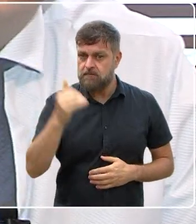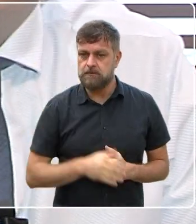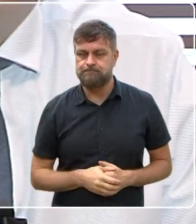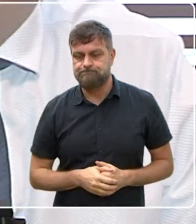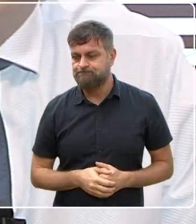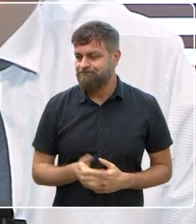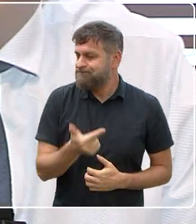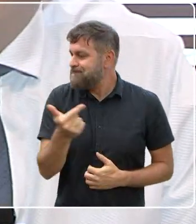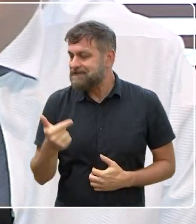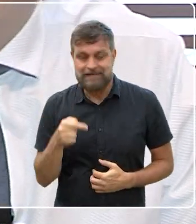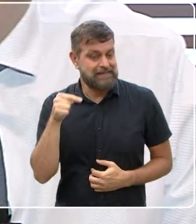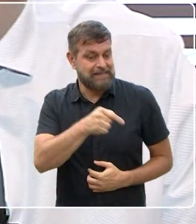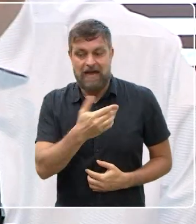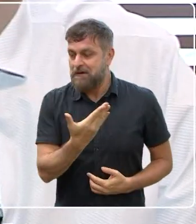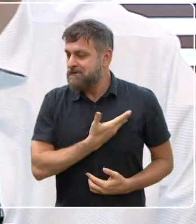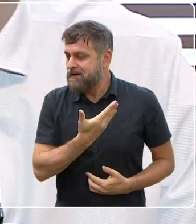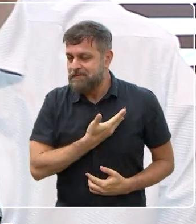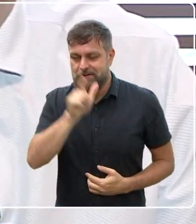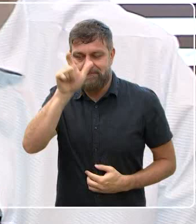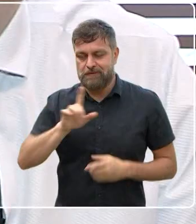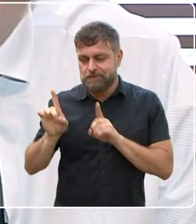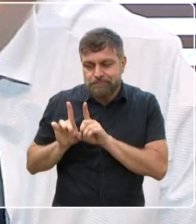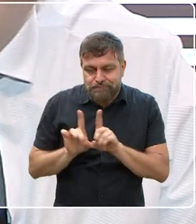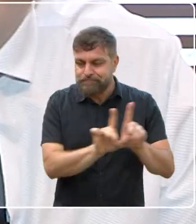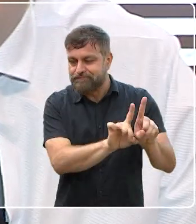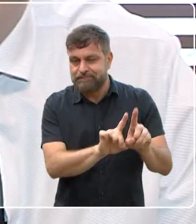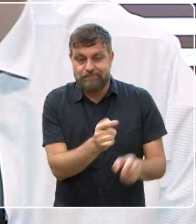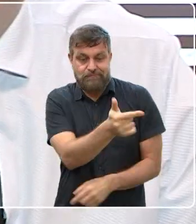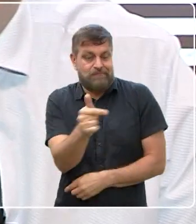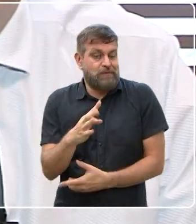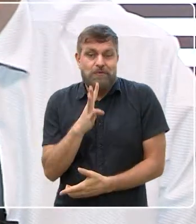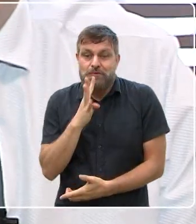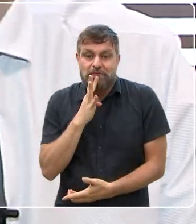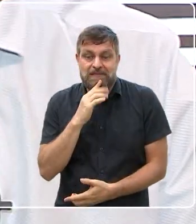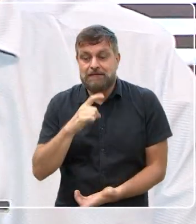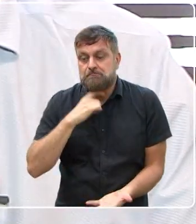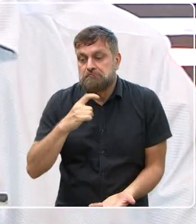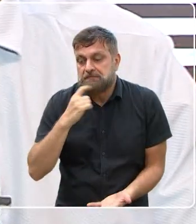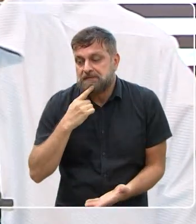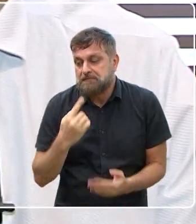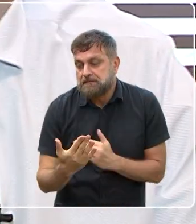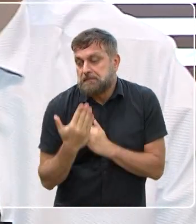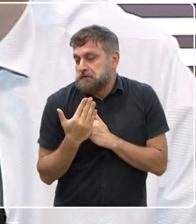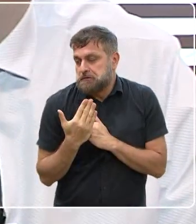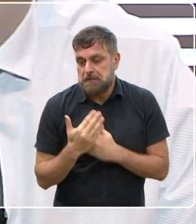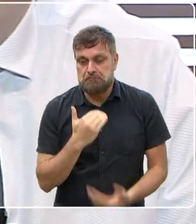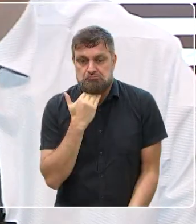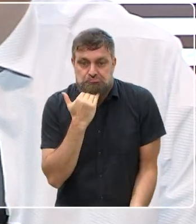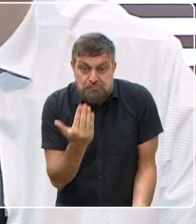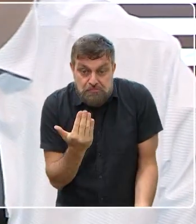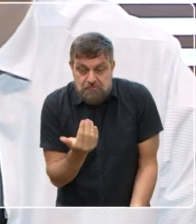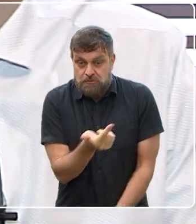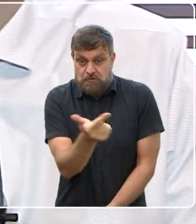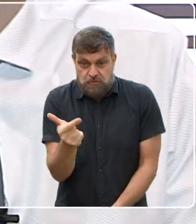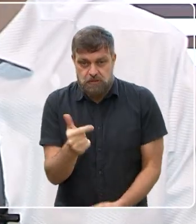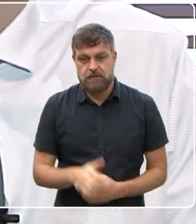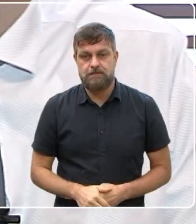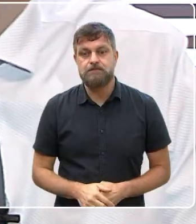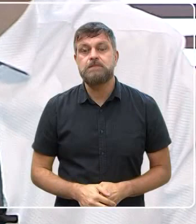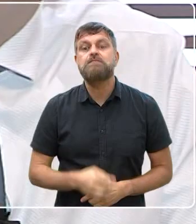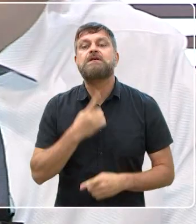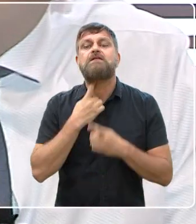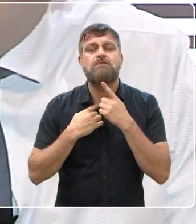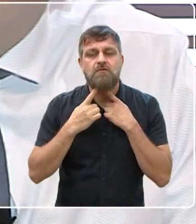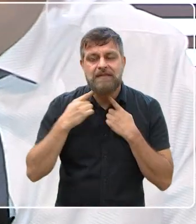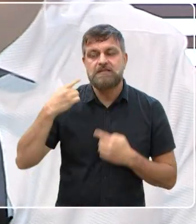Mas eu não tinha alguém em comum para me levar, ou para me colocar no escritório, ou para me dar uma mãozinha e etc. Nada disso. Mas eu sempre quis